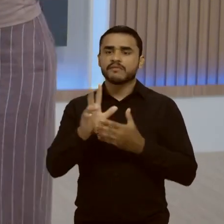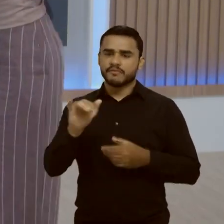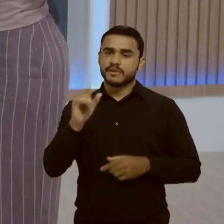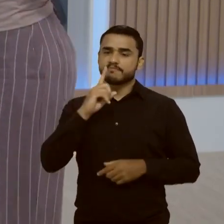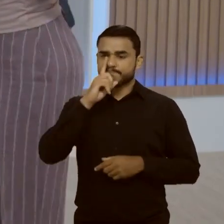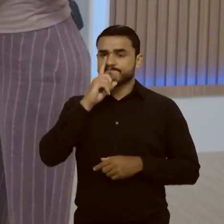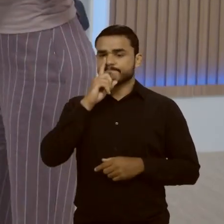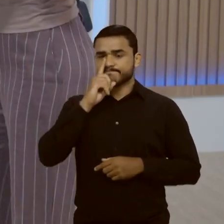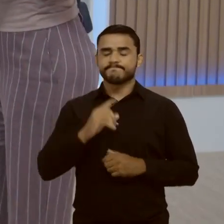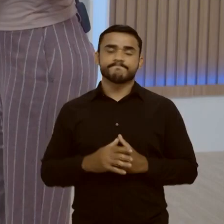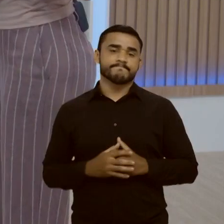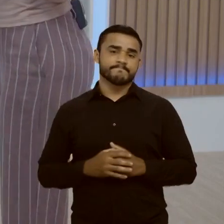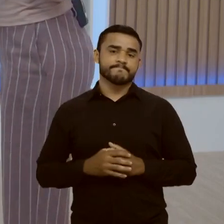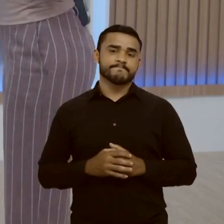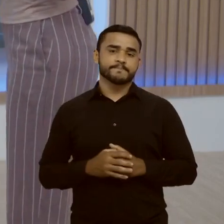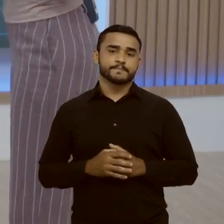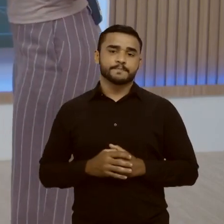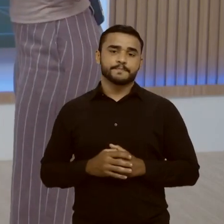riscos.